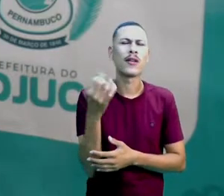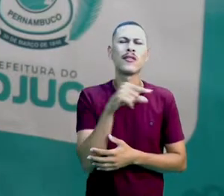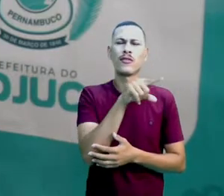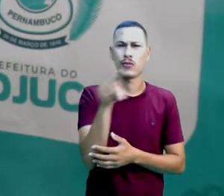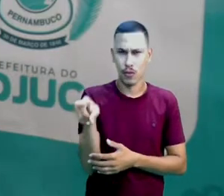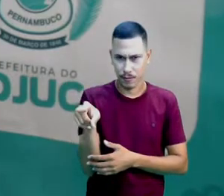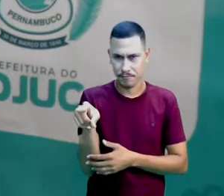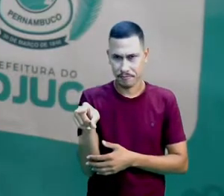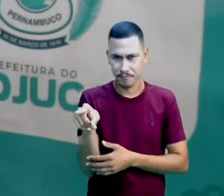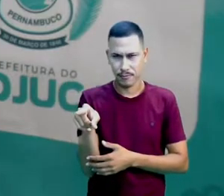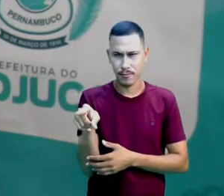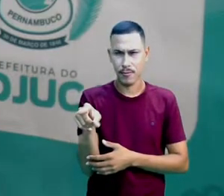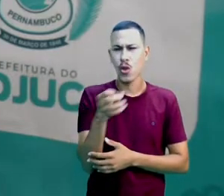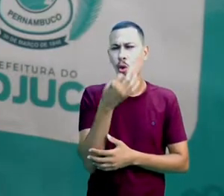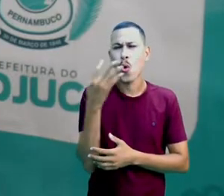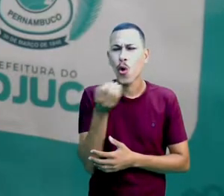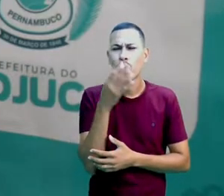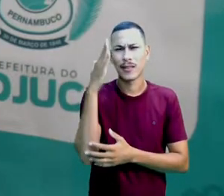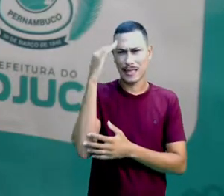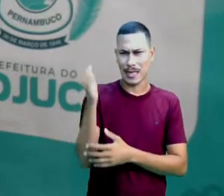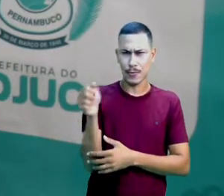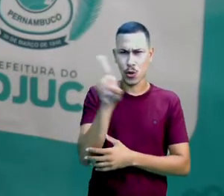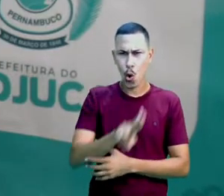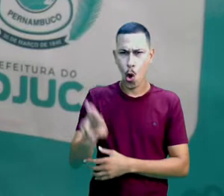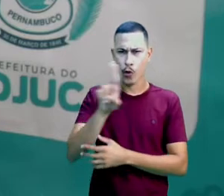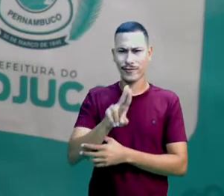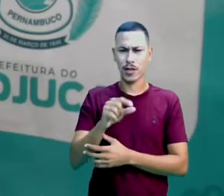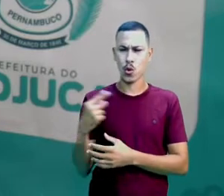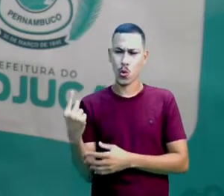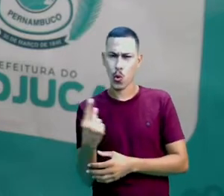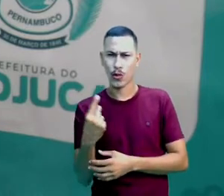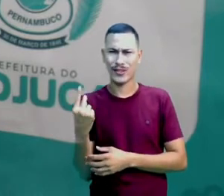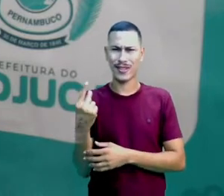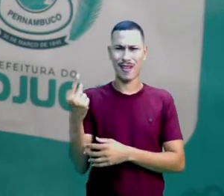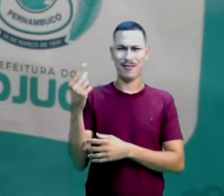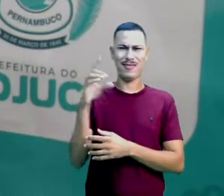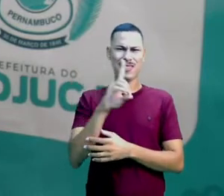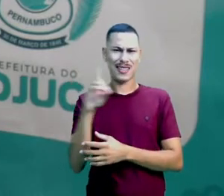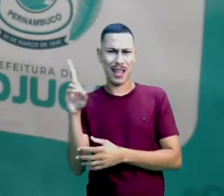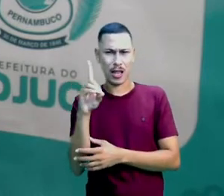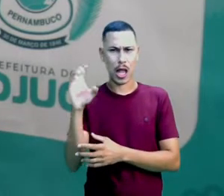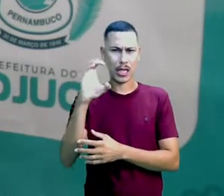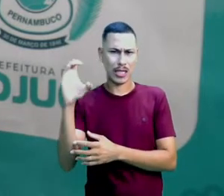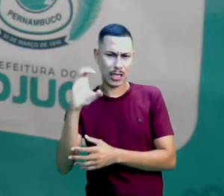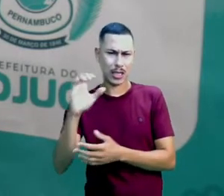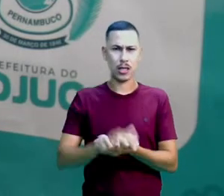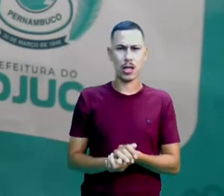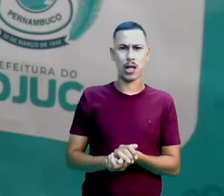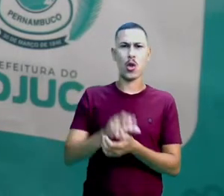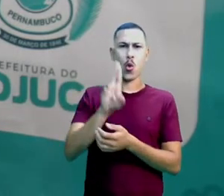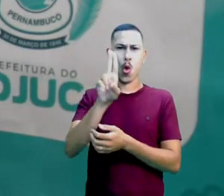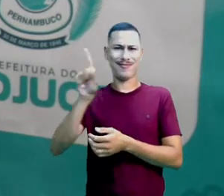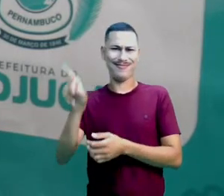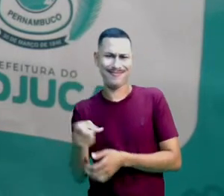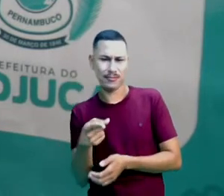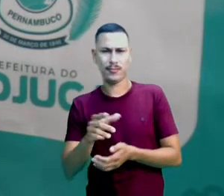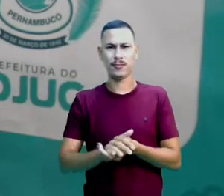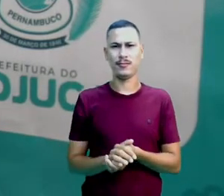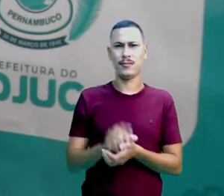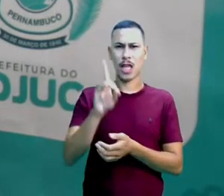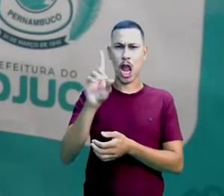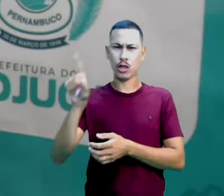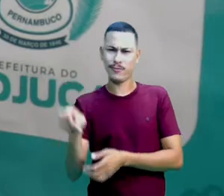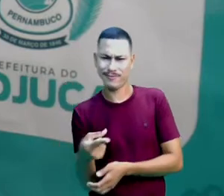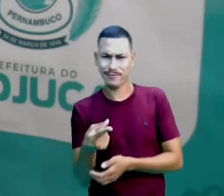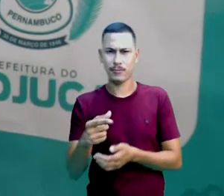quarto ano e a gente já usa as unidades, as dezenas, as centenas, unidade de milhar, dezena de milhar,